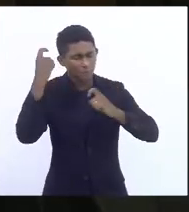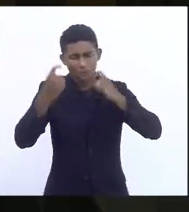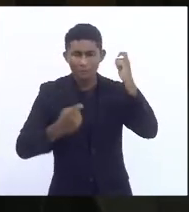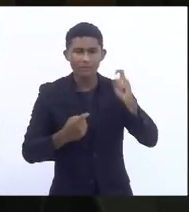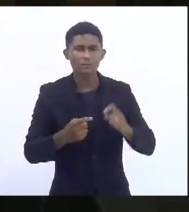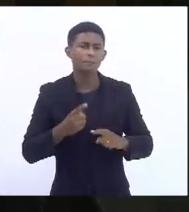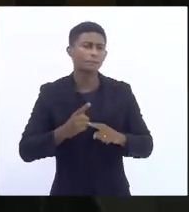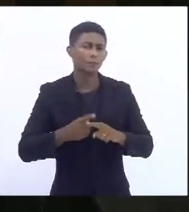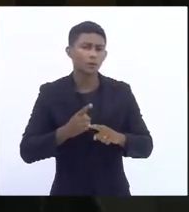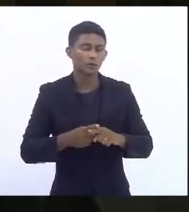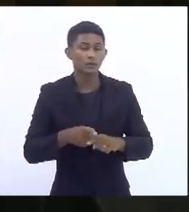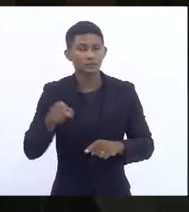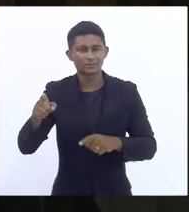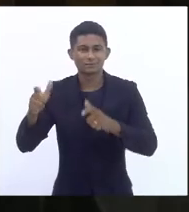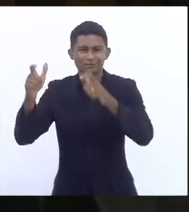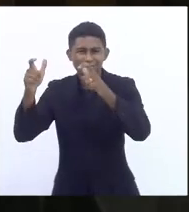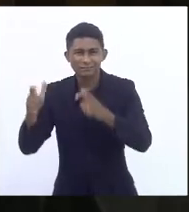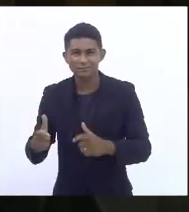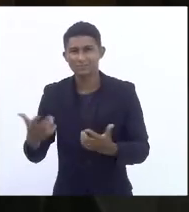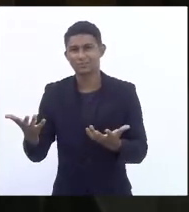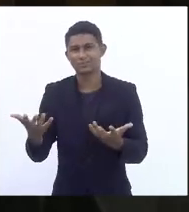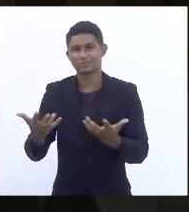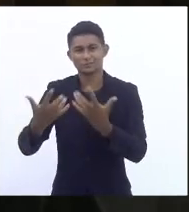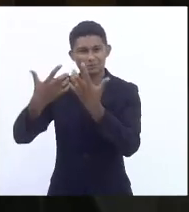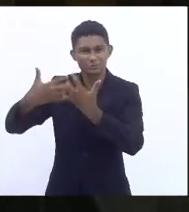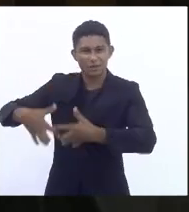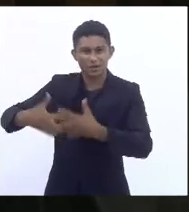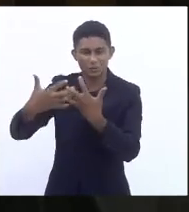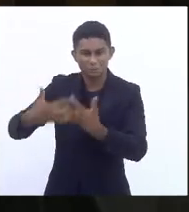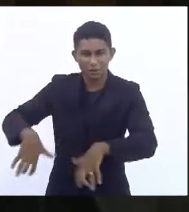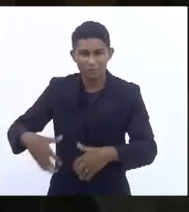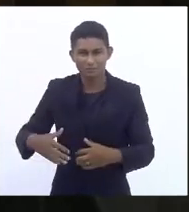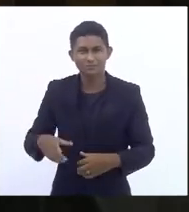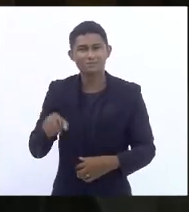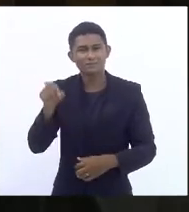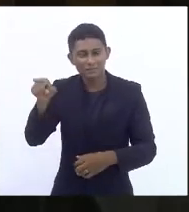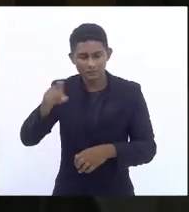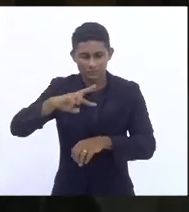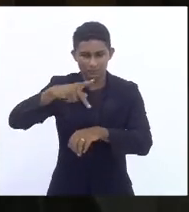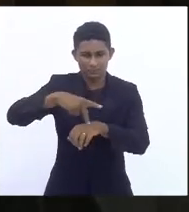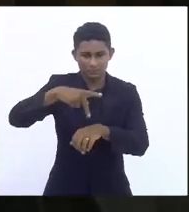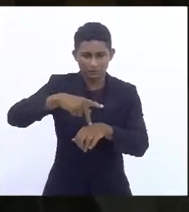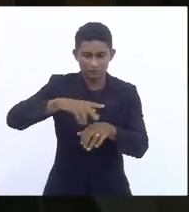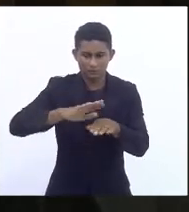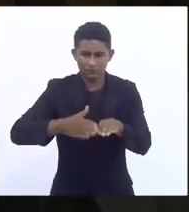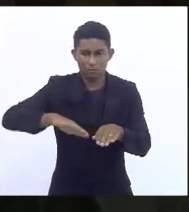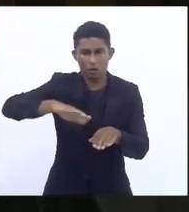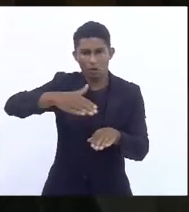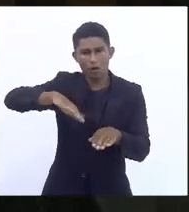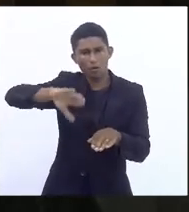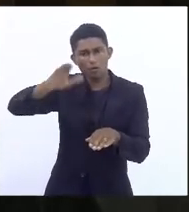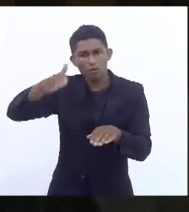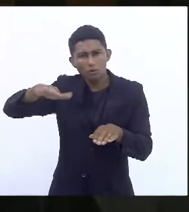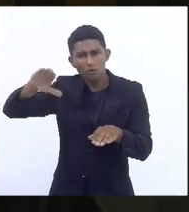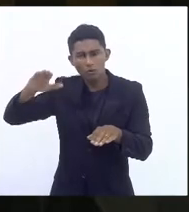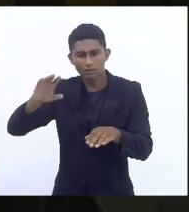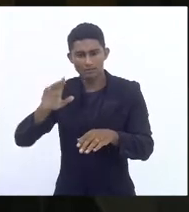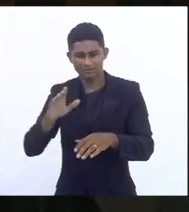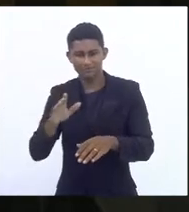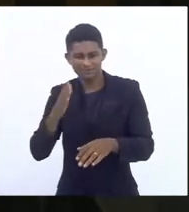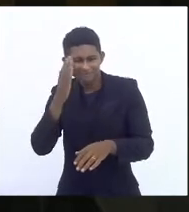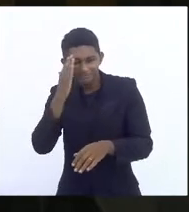de Petrópolis, questão das suas encostas geológicas e geotecnicamente